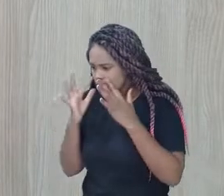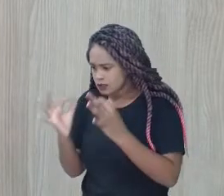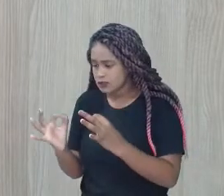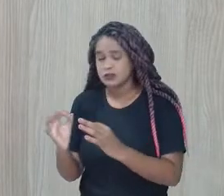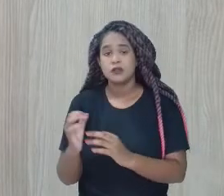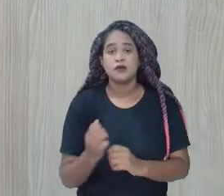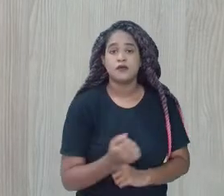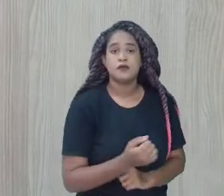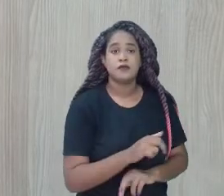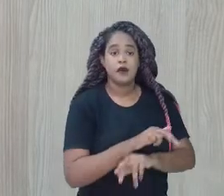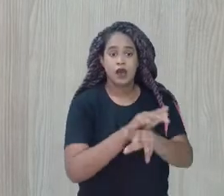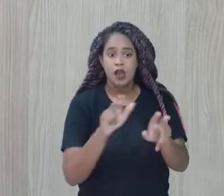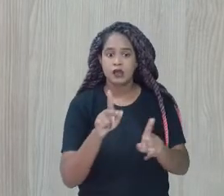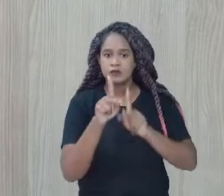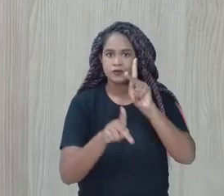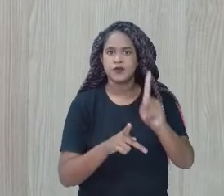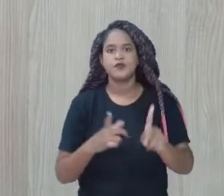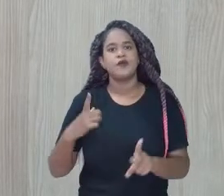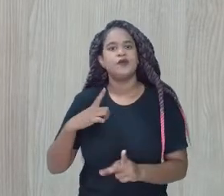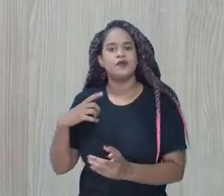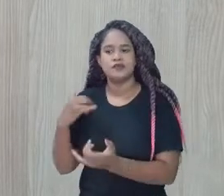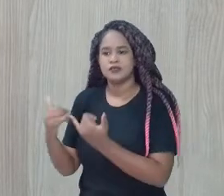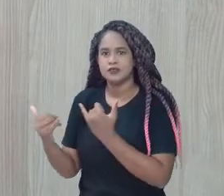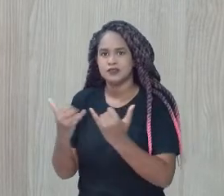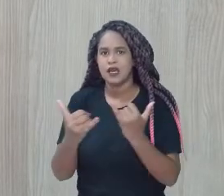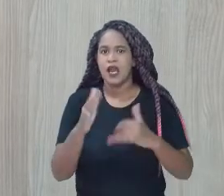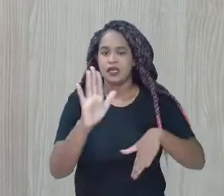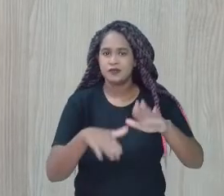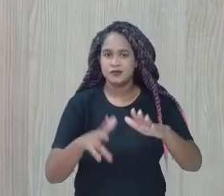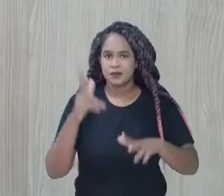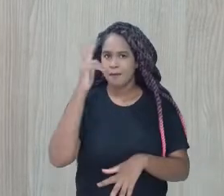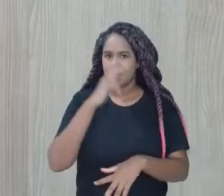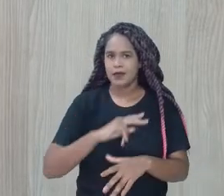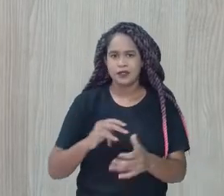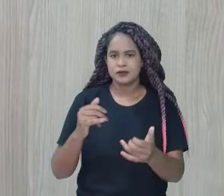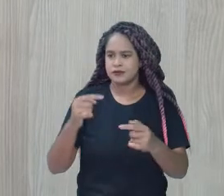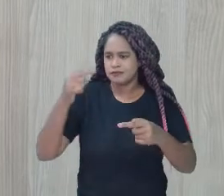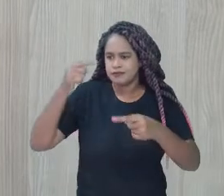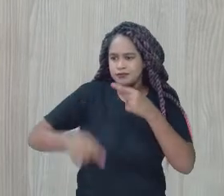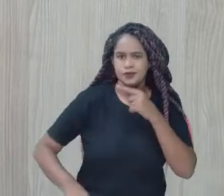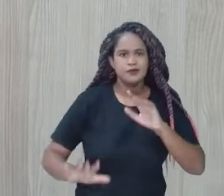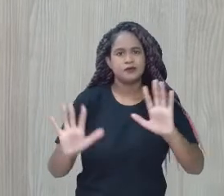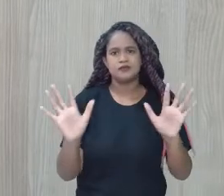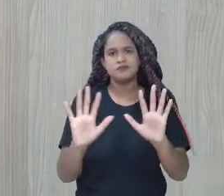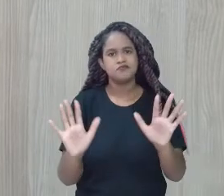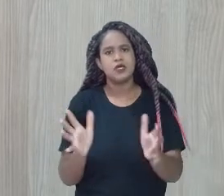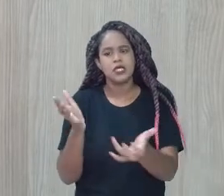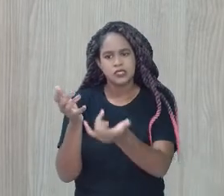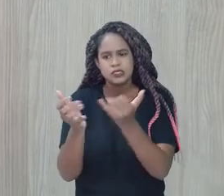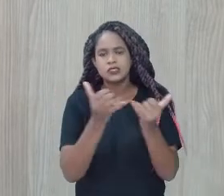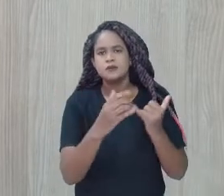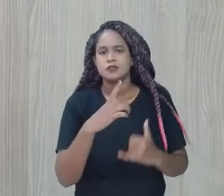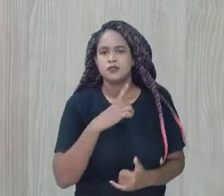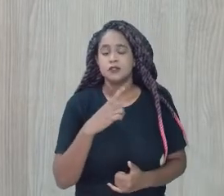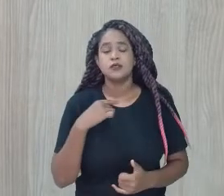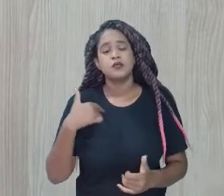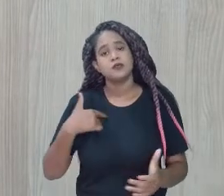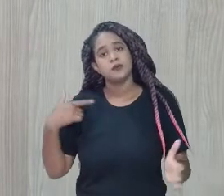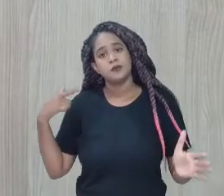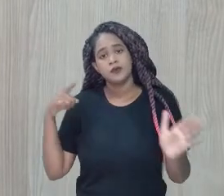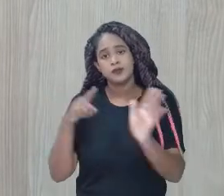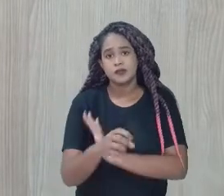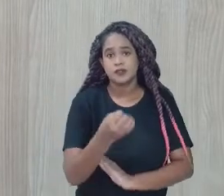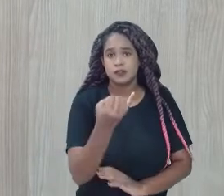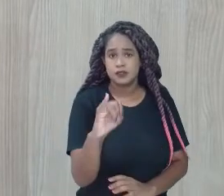povos possuem semelhanças, mesmo aqueles que parecem, assim, os mais distintos. Eu perguntei para eles se